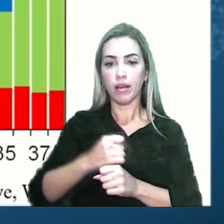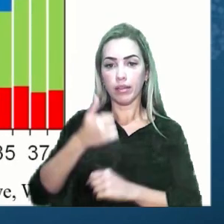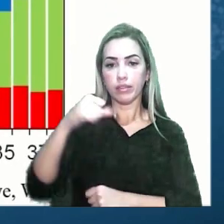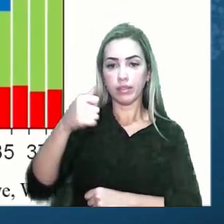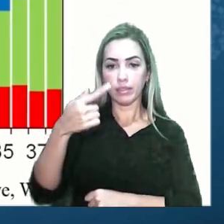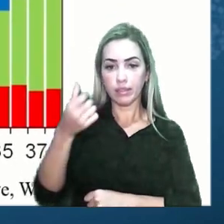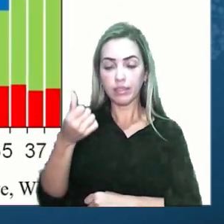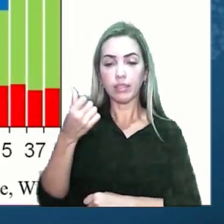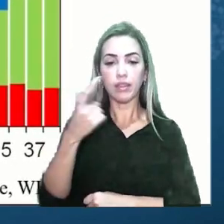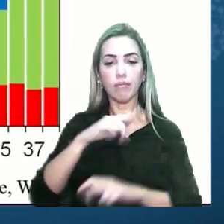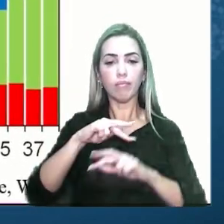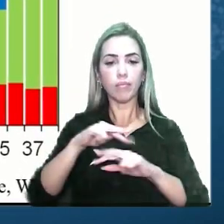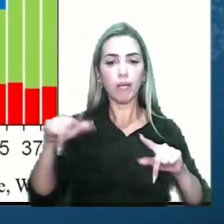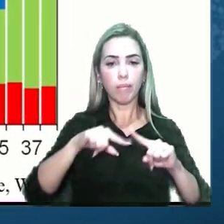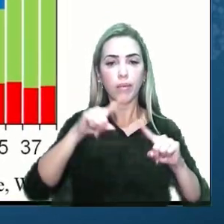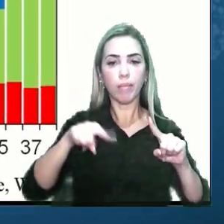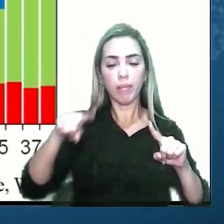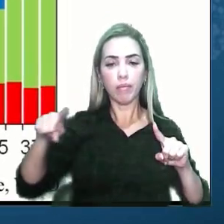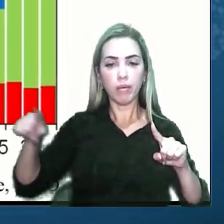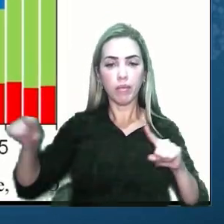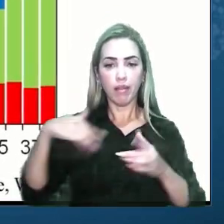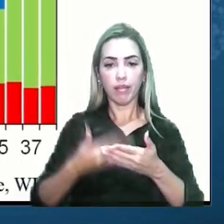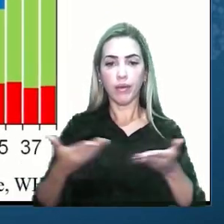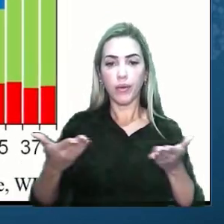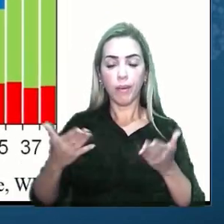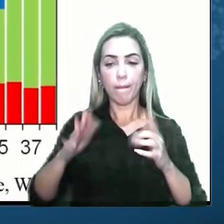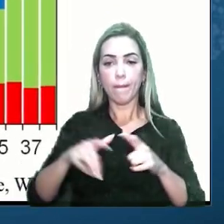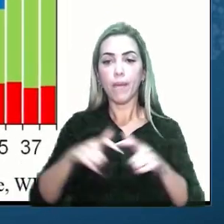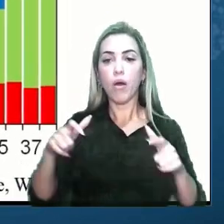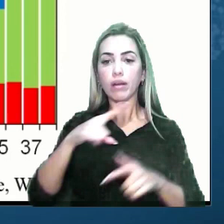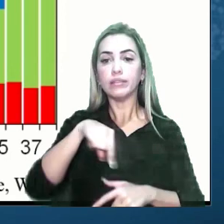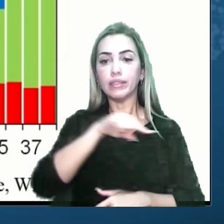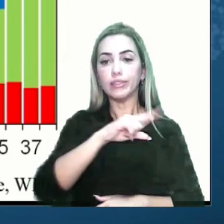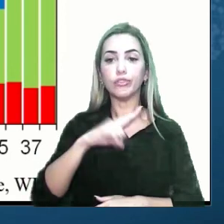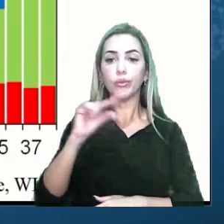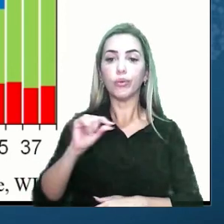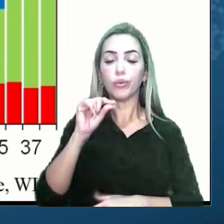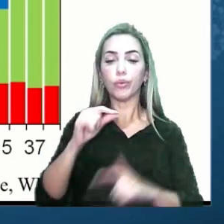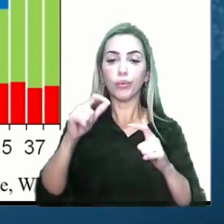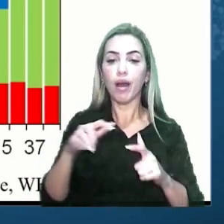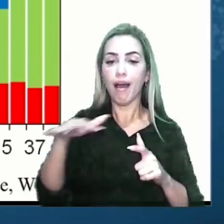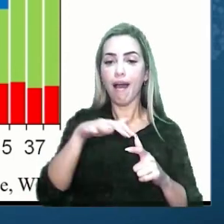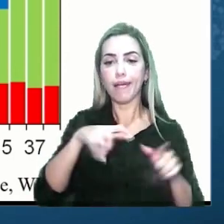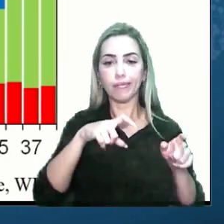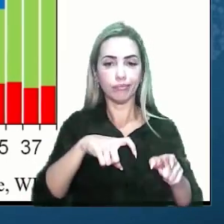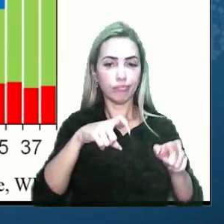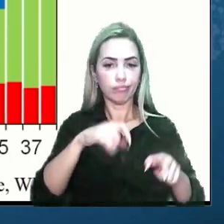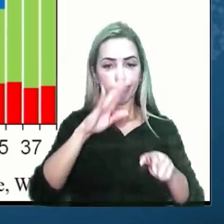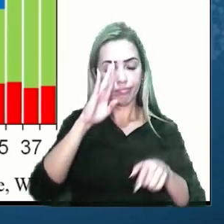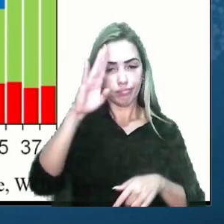e houve muitos surtos desde aquela época, mas a maior parte deles havia sido nas áreas rurais.